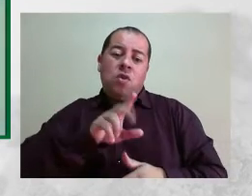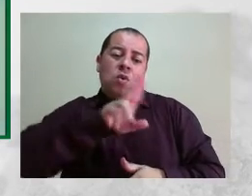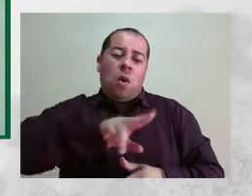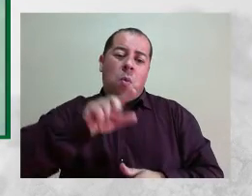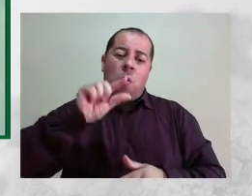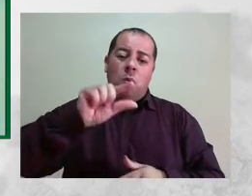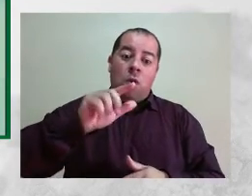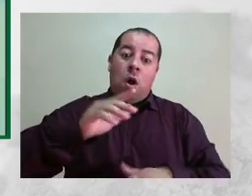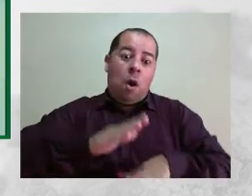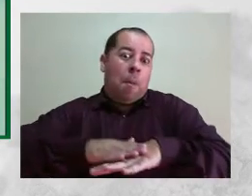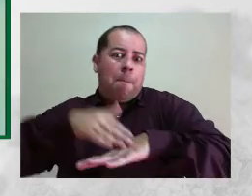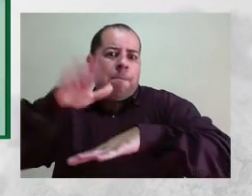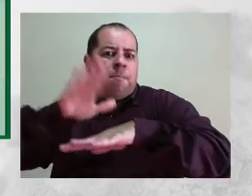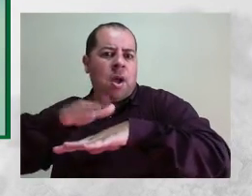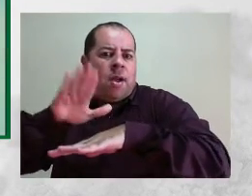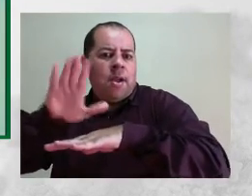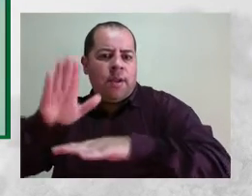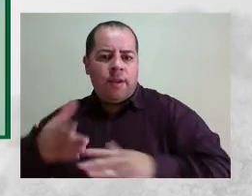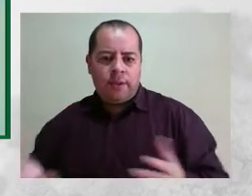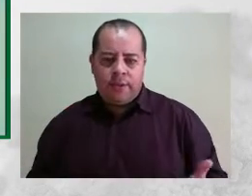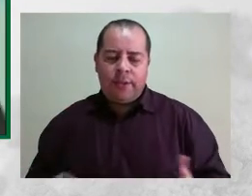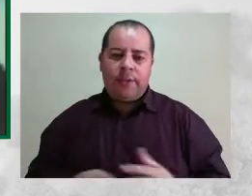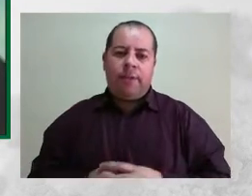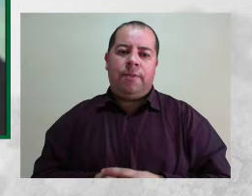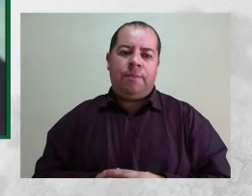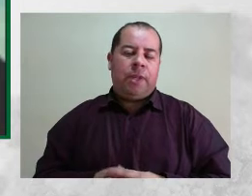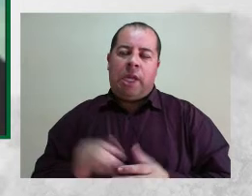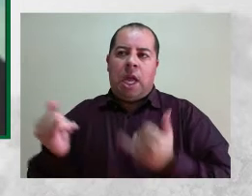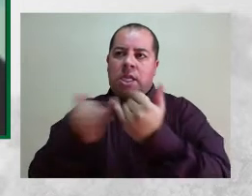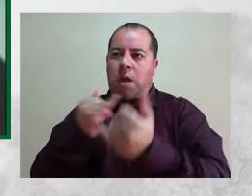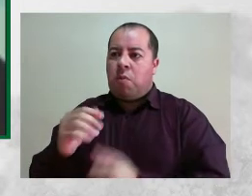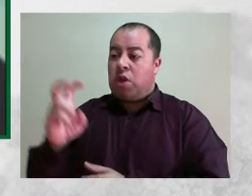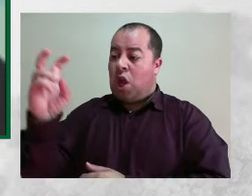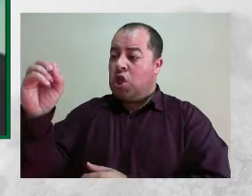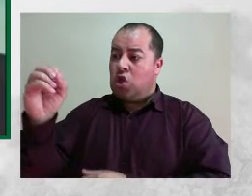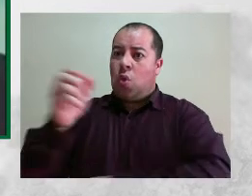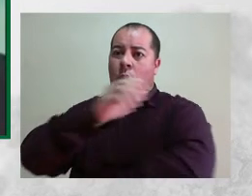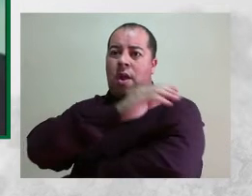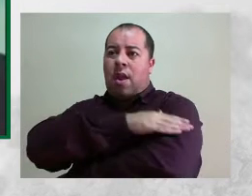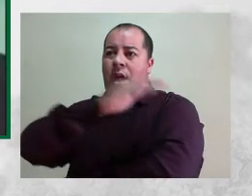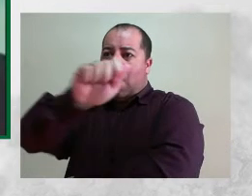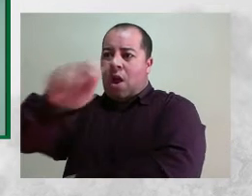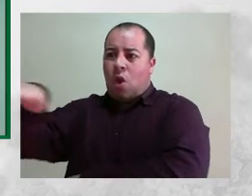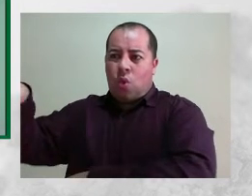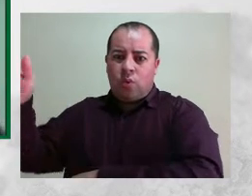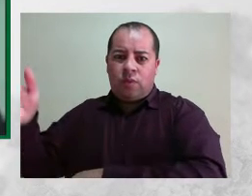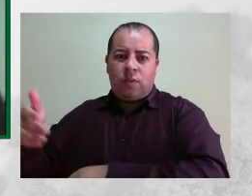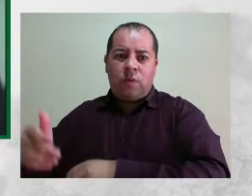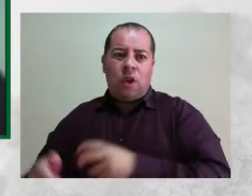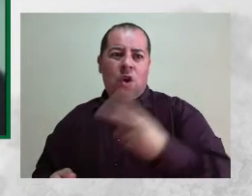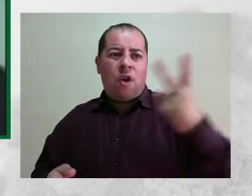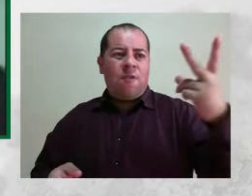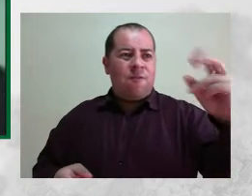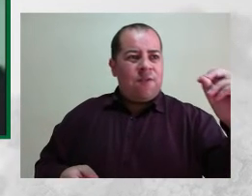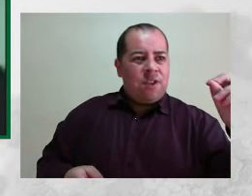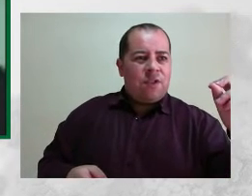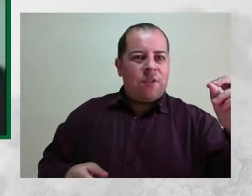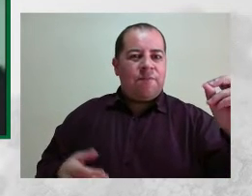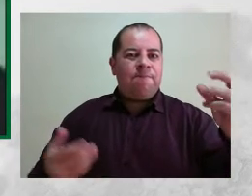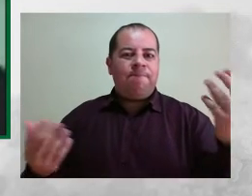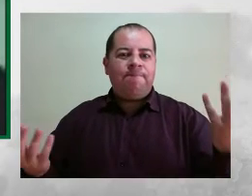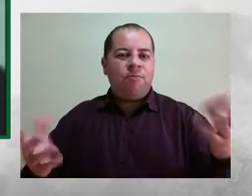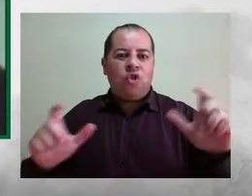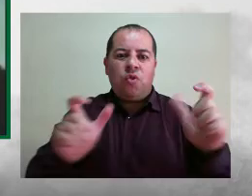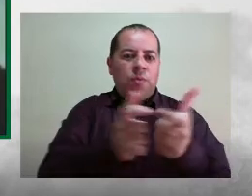maior, porque, como eu, o exemplo que eu dei, uma turma de 50 que agora tem 20, enquanto uma turma